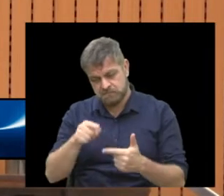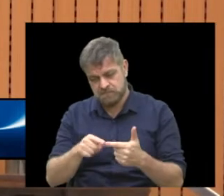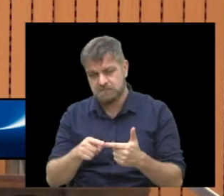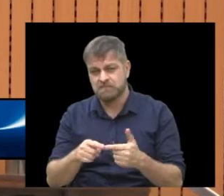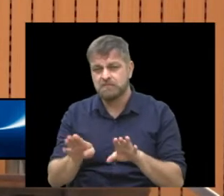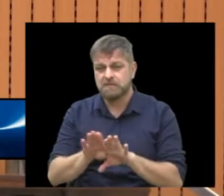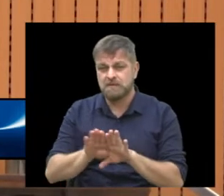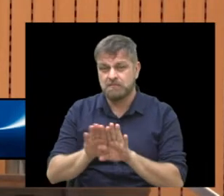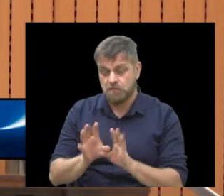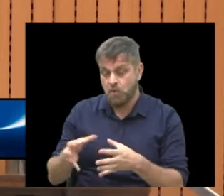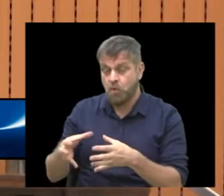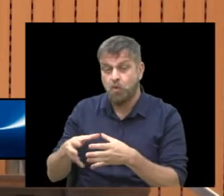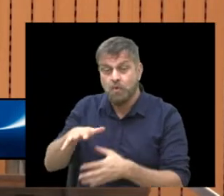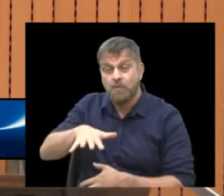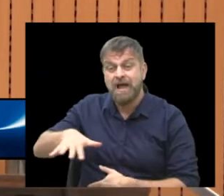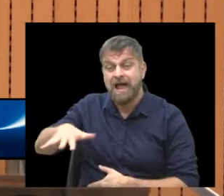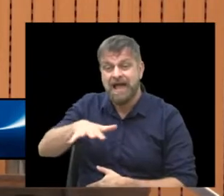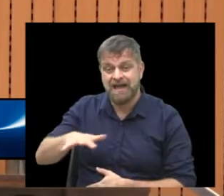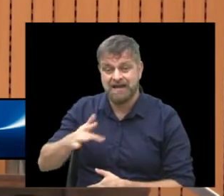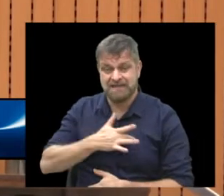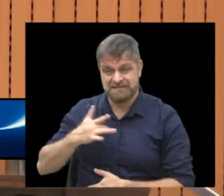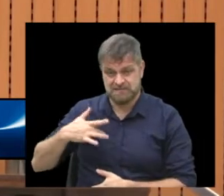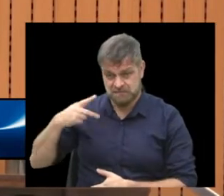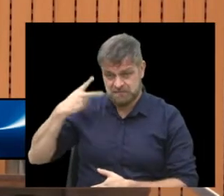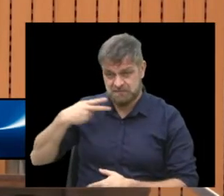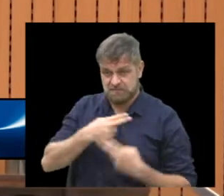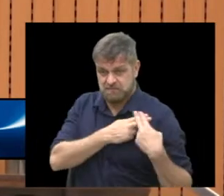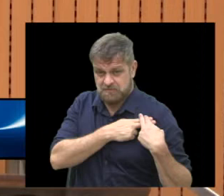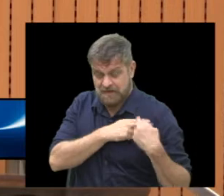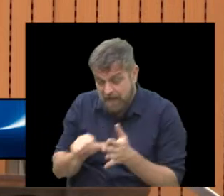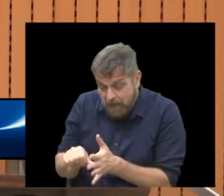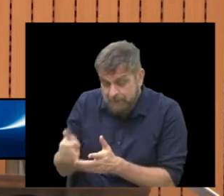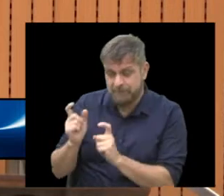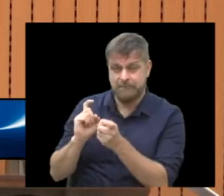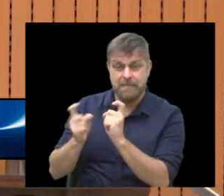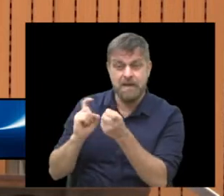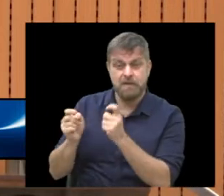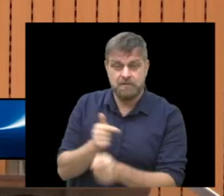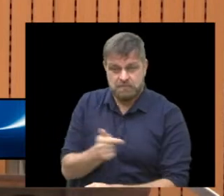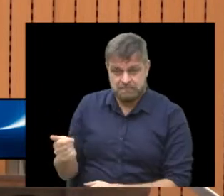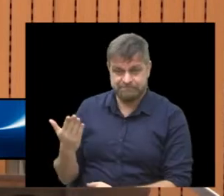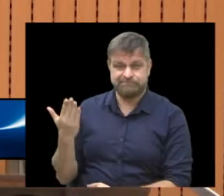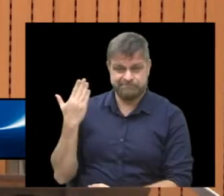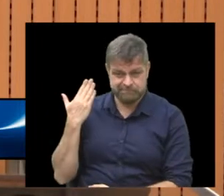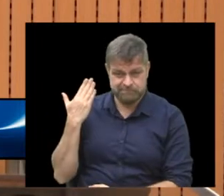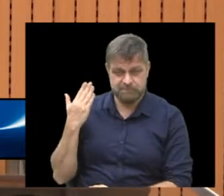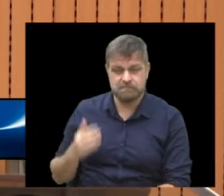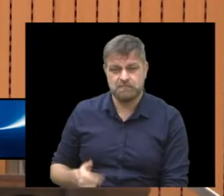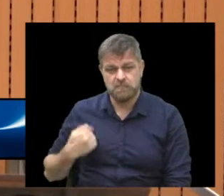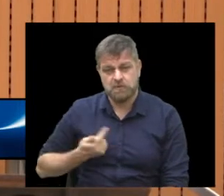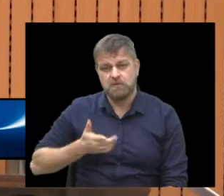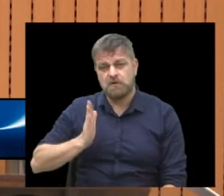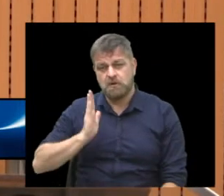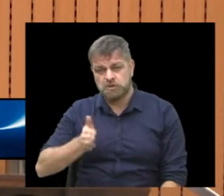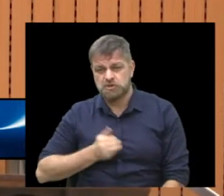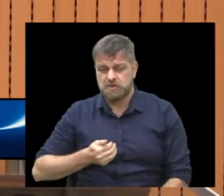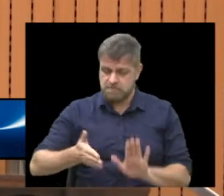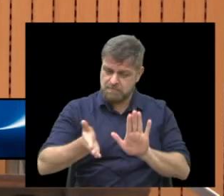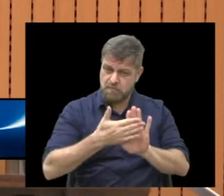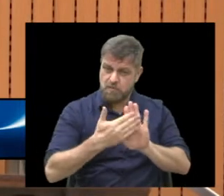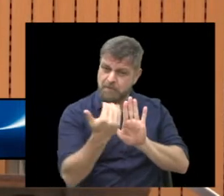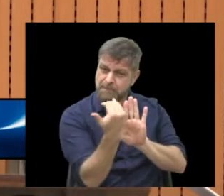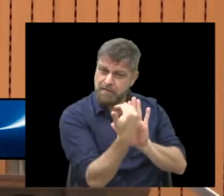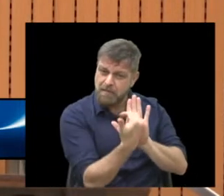trabalhos da Comissão de Saúde, que teve a sua primeira reunião na semana passada, né, e nós já aprovamos um plano de